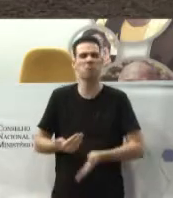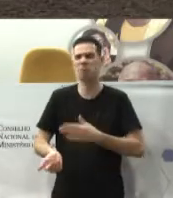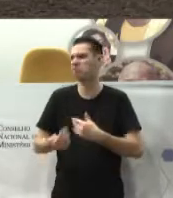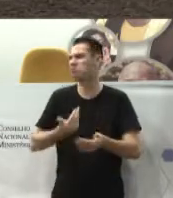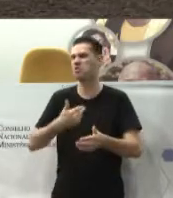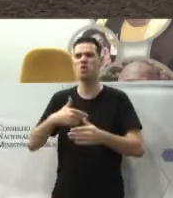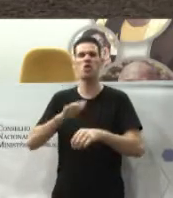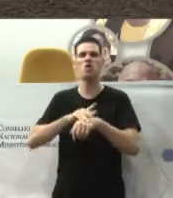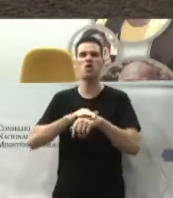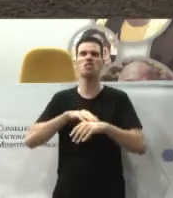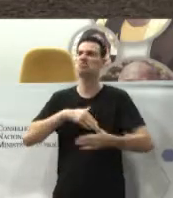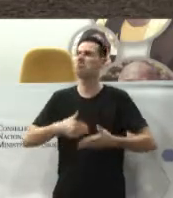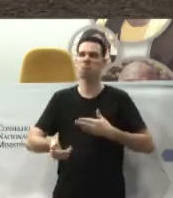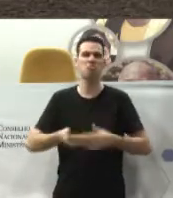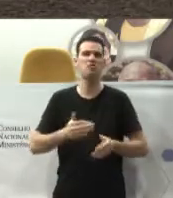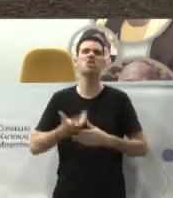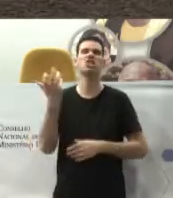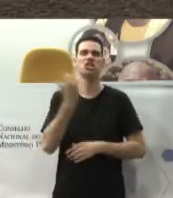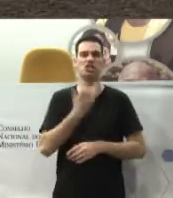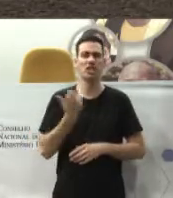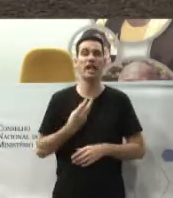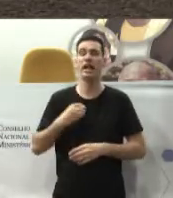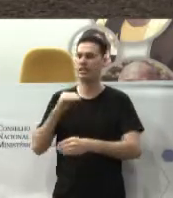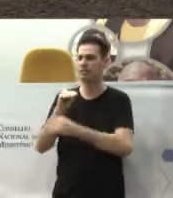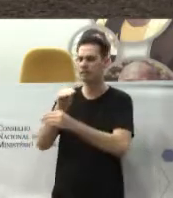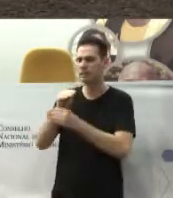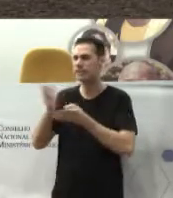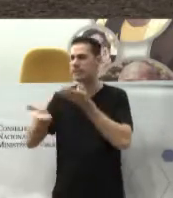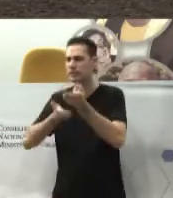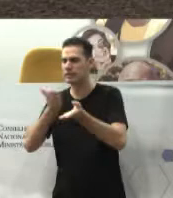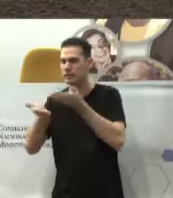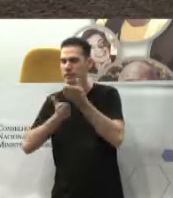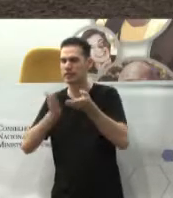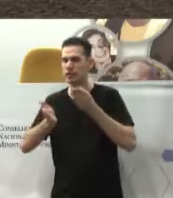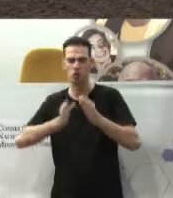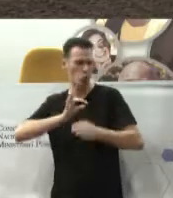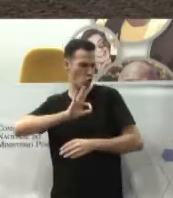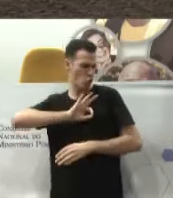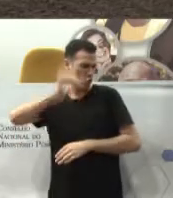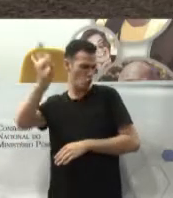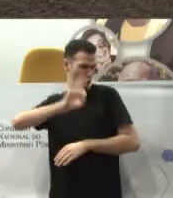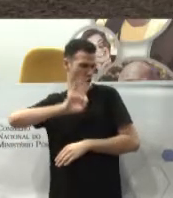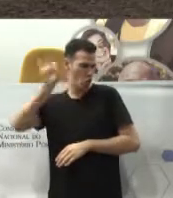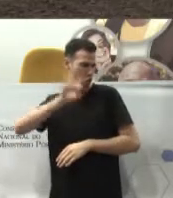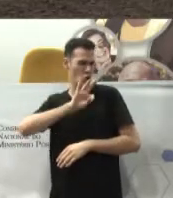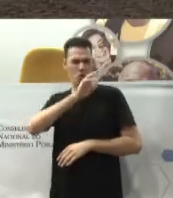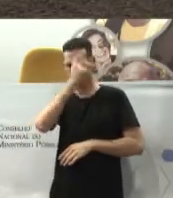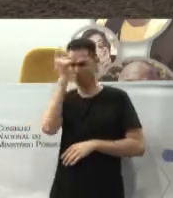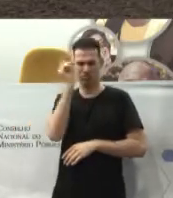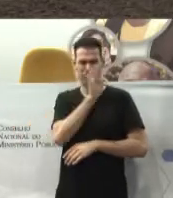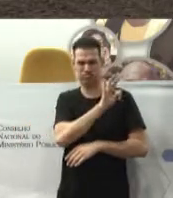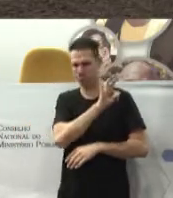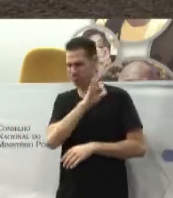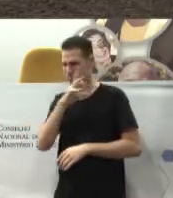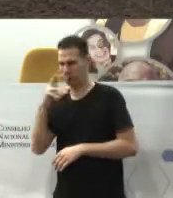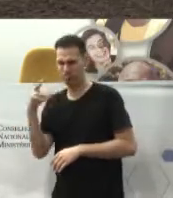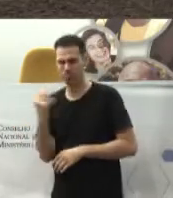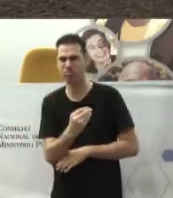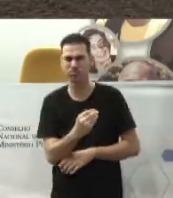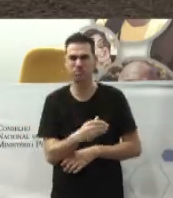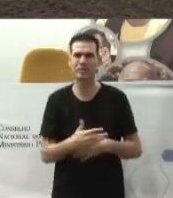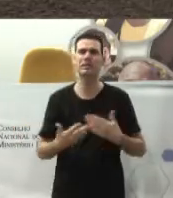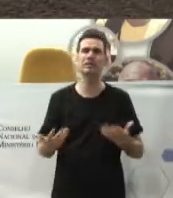custam. Nós queremos tratamentos de última geração para todas as pessoas. Há uma questão